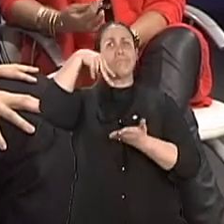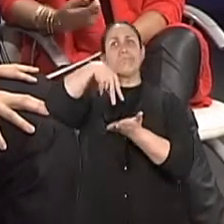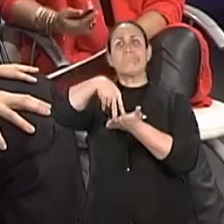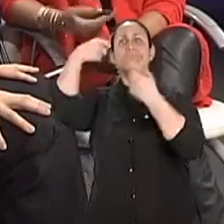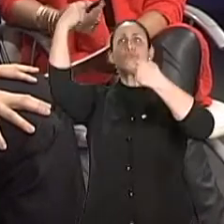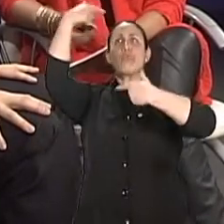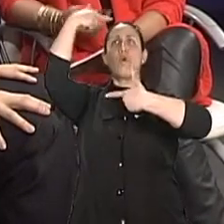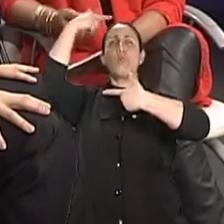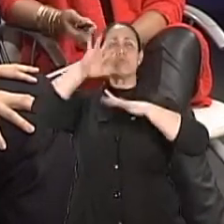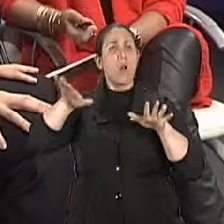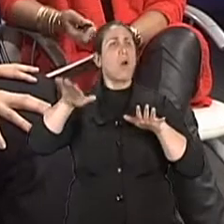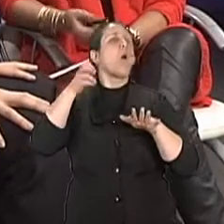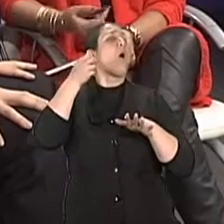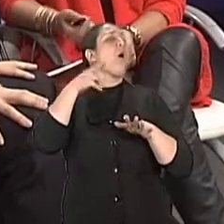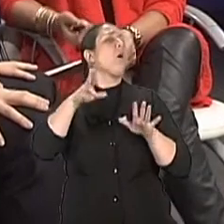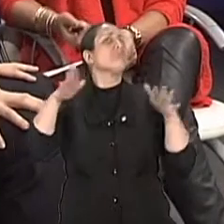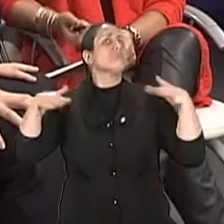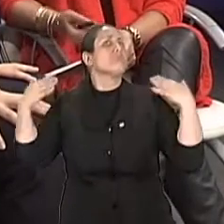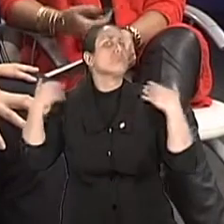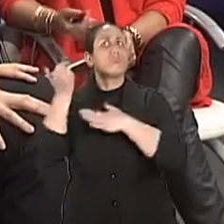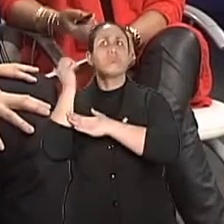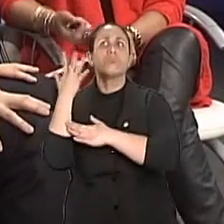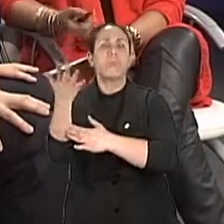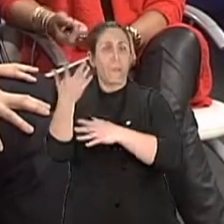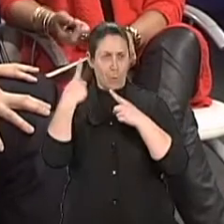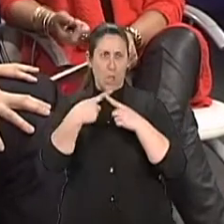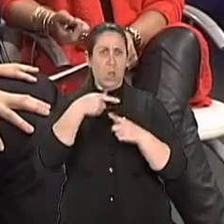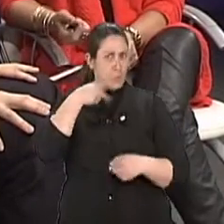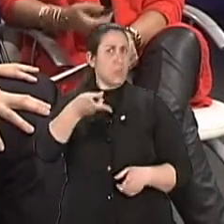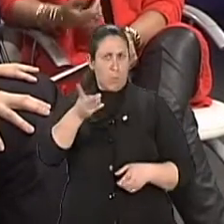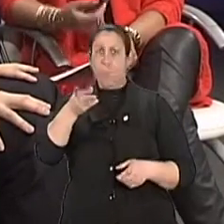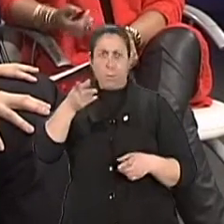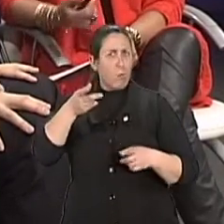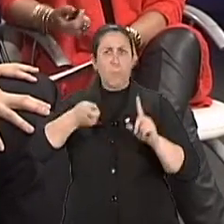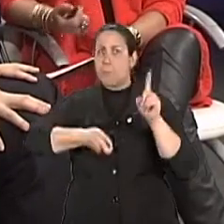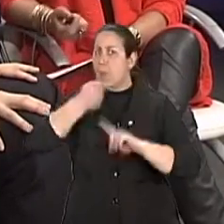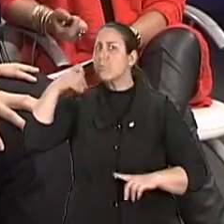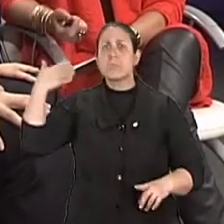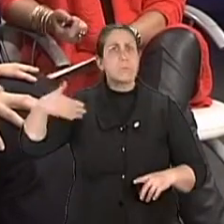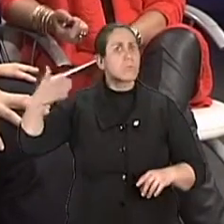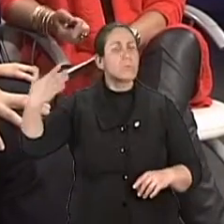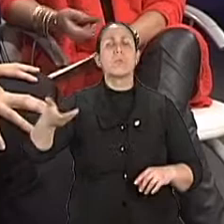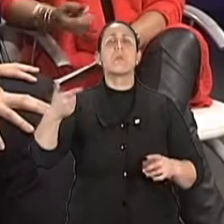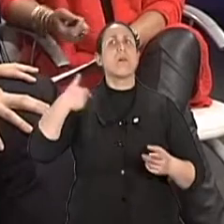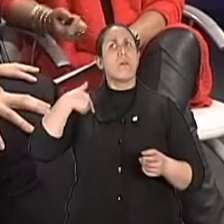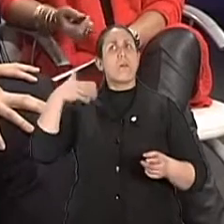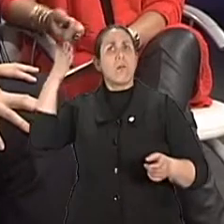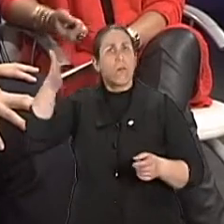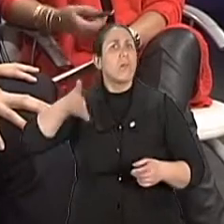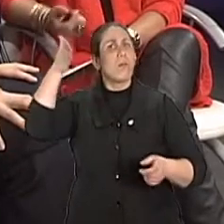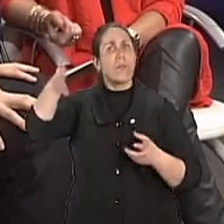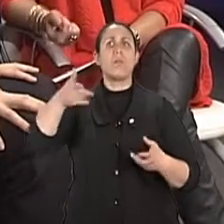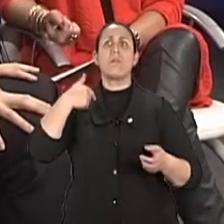mais idade que a gente vê caminhando nos parques, e eu noto que a cada mês aumenta o número de pessoas de idade caminhando